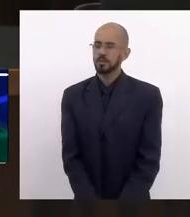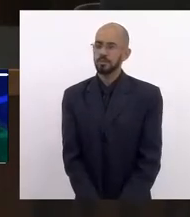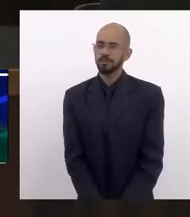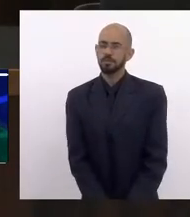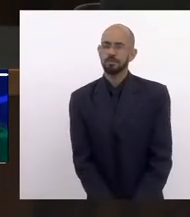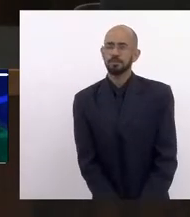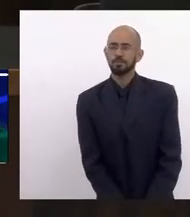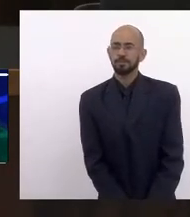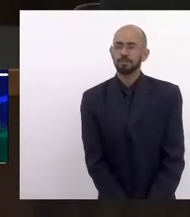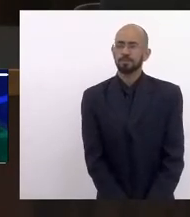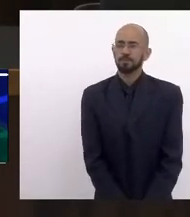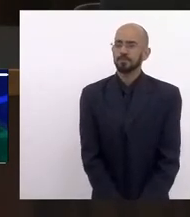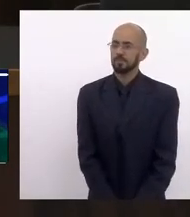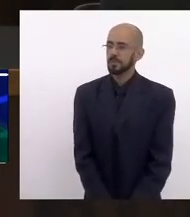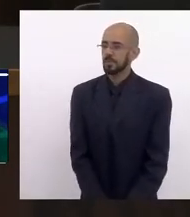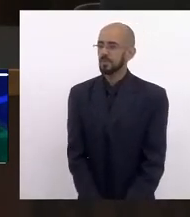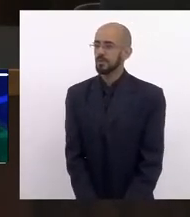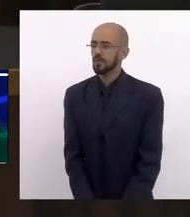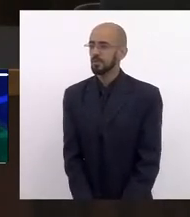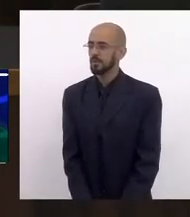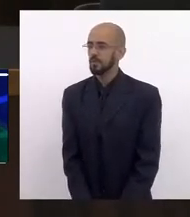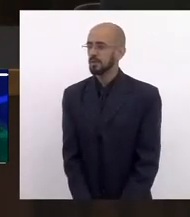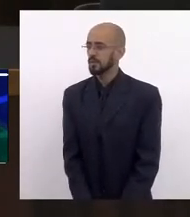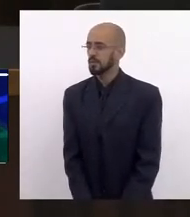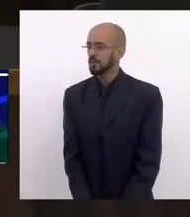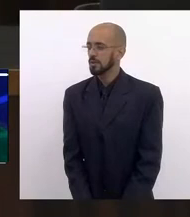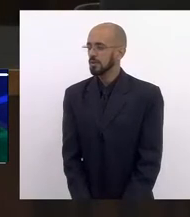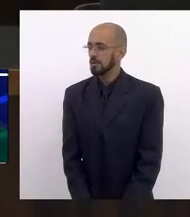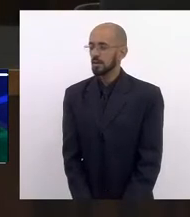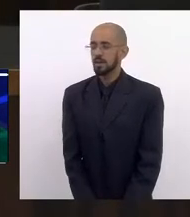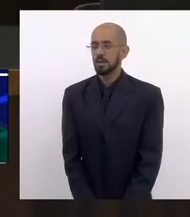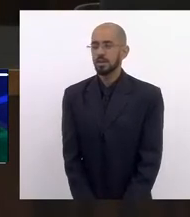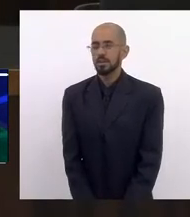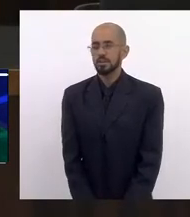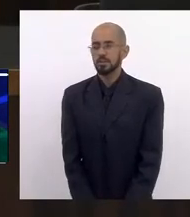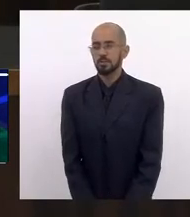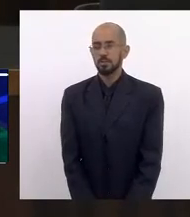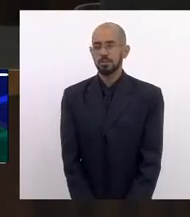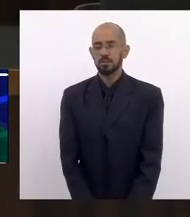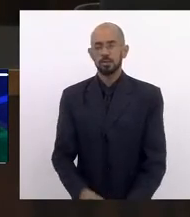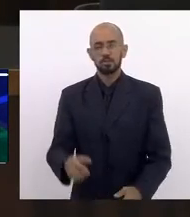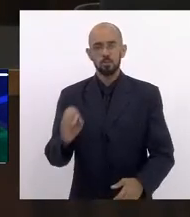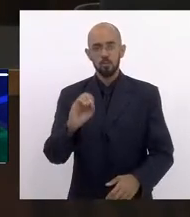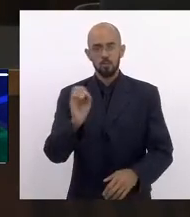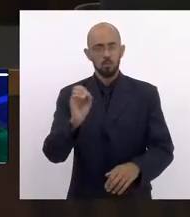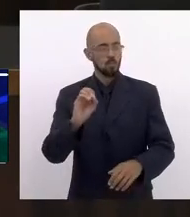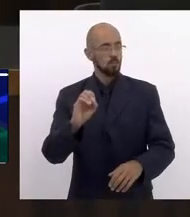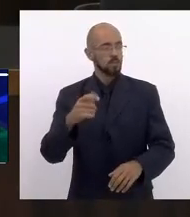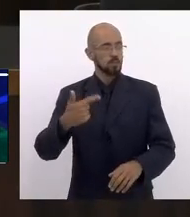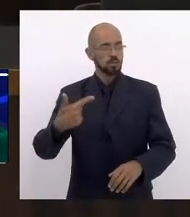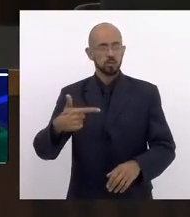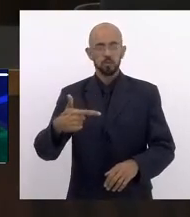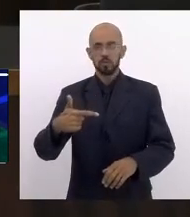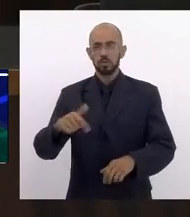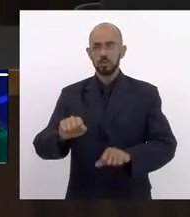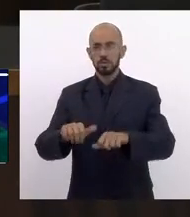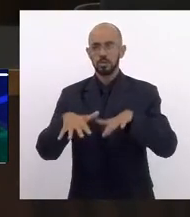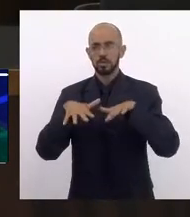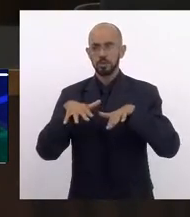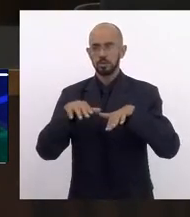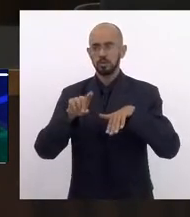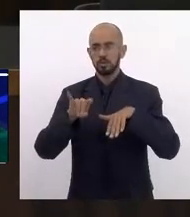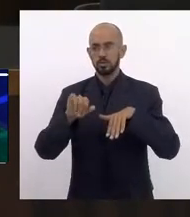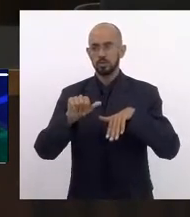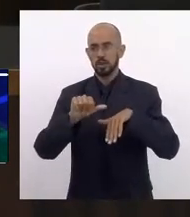Oh, perdão. Presidente, chamamos trabalhos à ordem. Nada mais havendo a tratar na segunda sessão extraordinária do dia